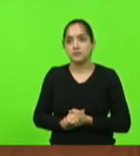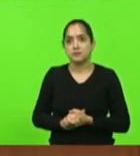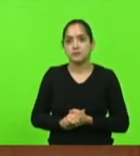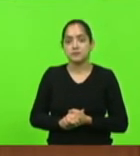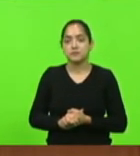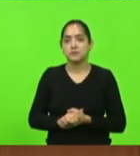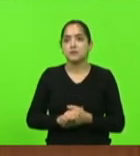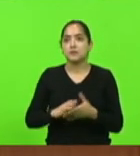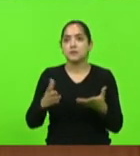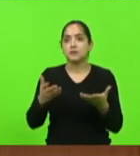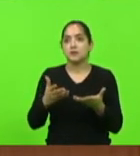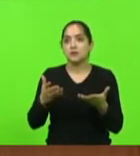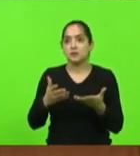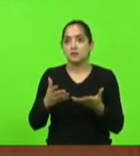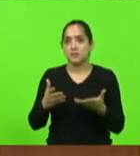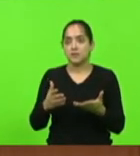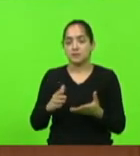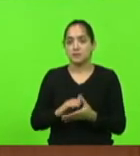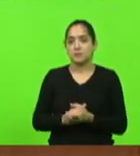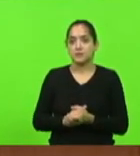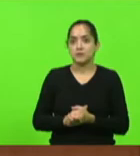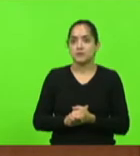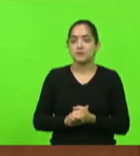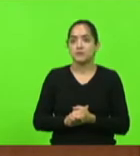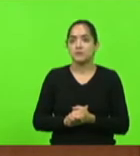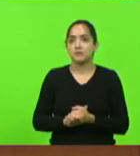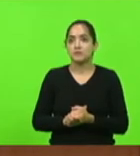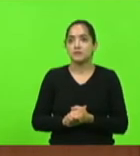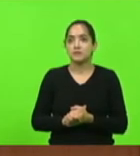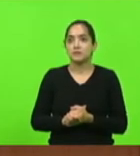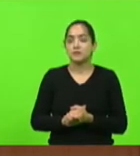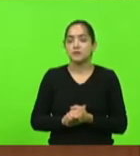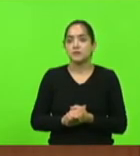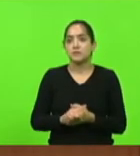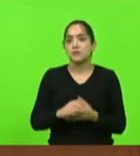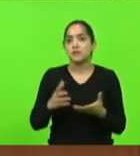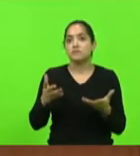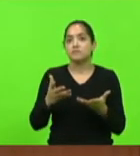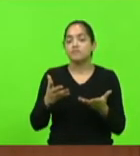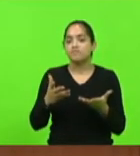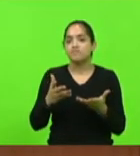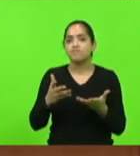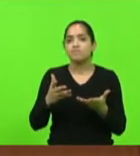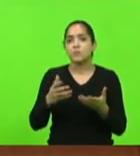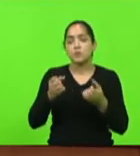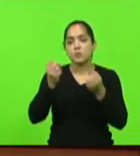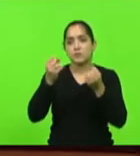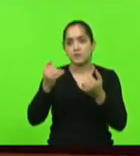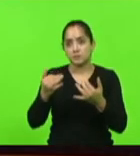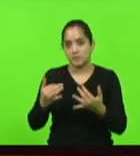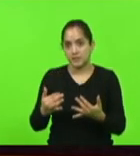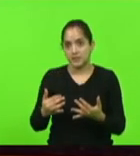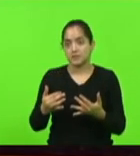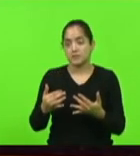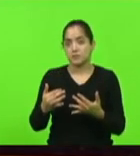a questão que envolve a educação. Eu quero trazer um depoimento